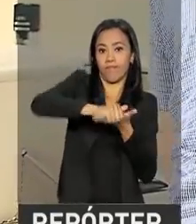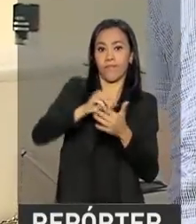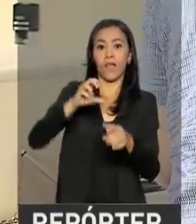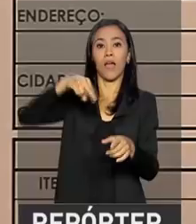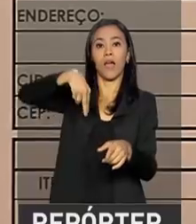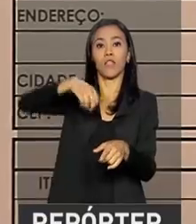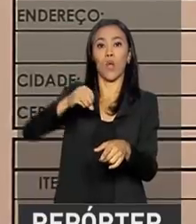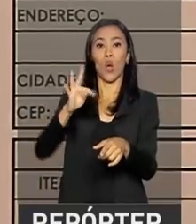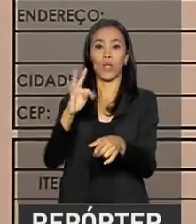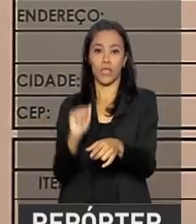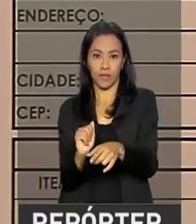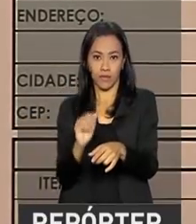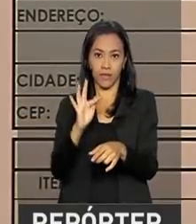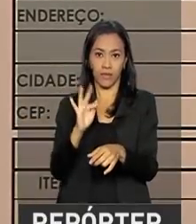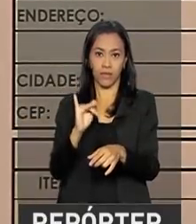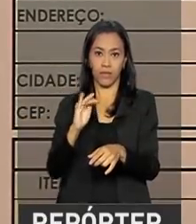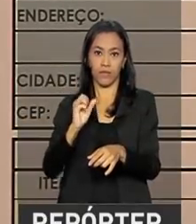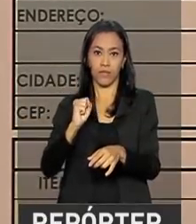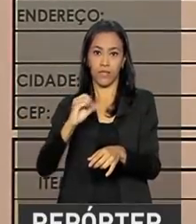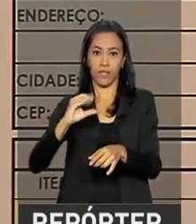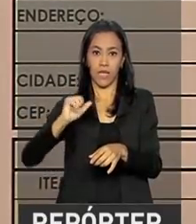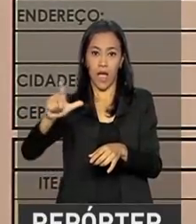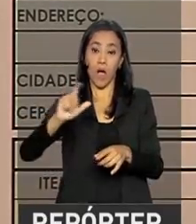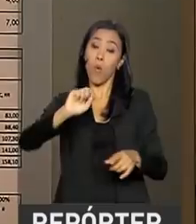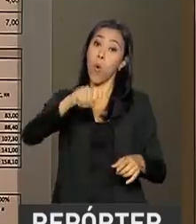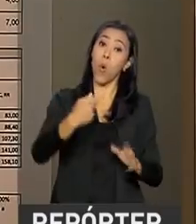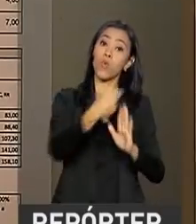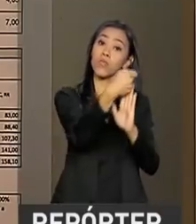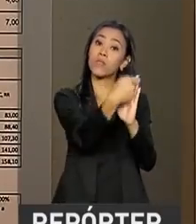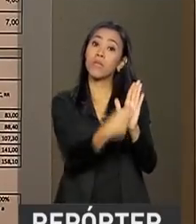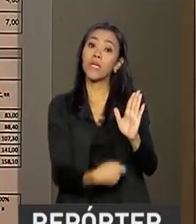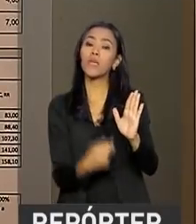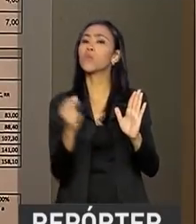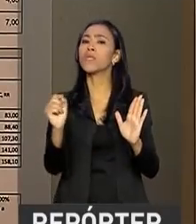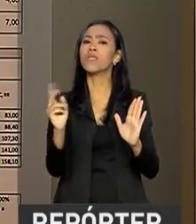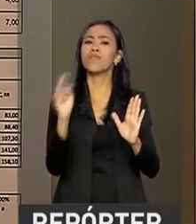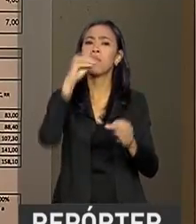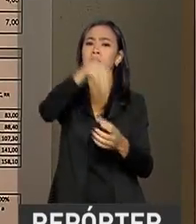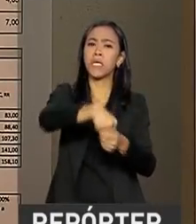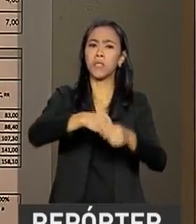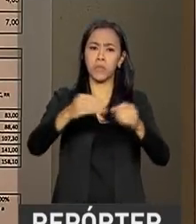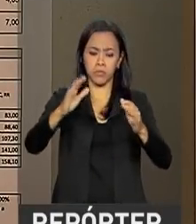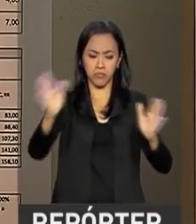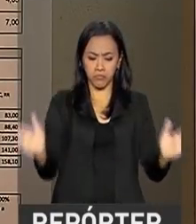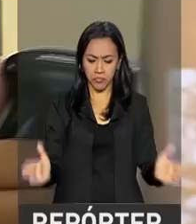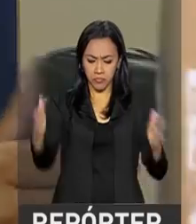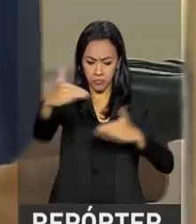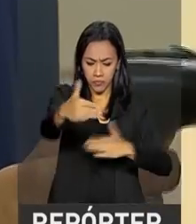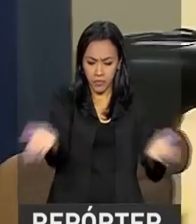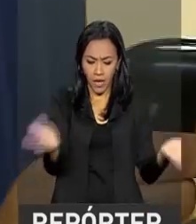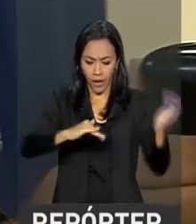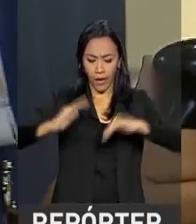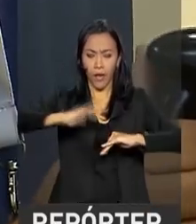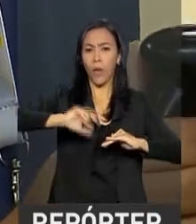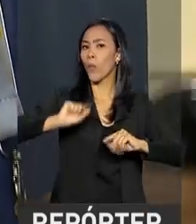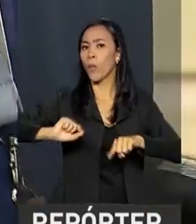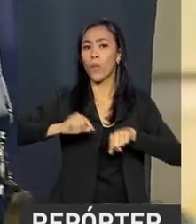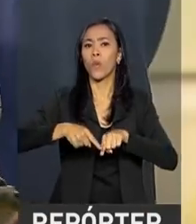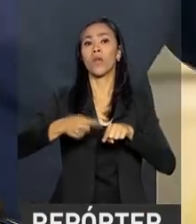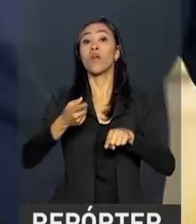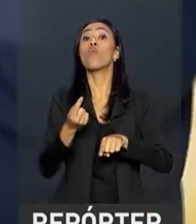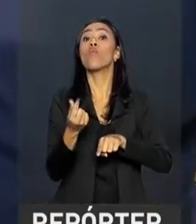embalagem ou fazer uma declaração de conteúdo do disponível na agência dos correios indicando o valor